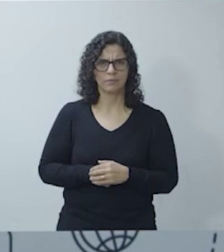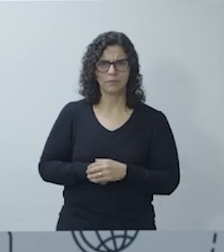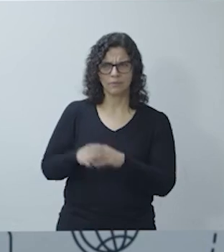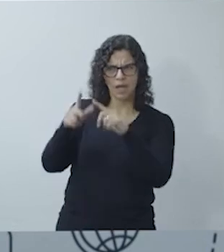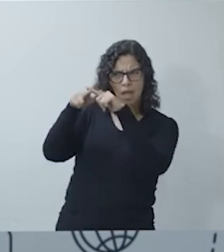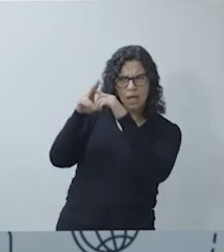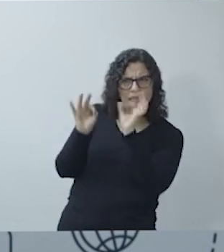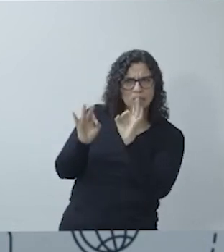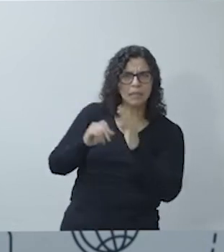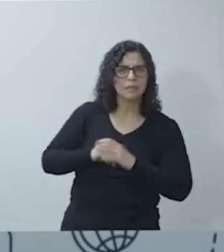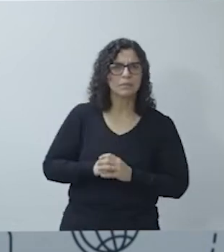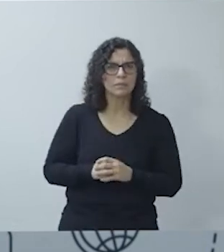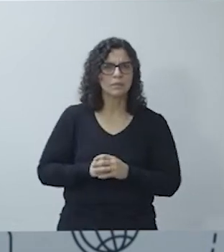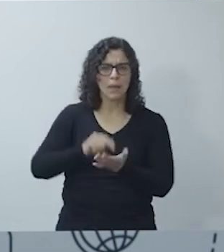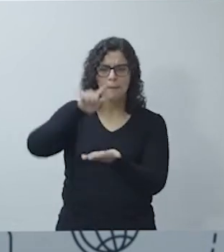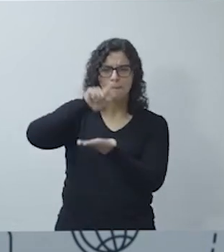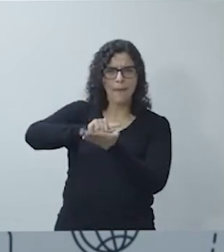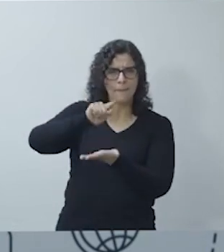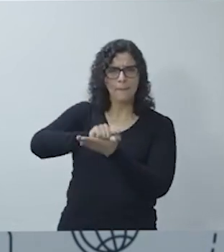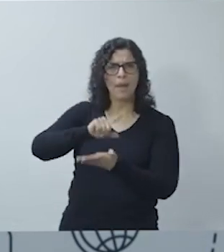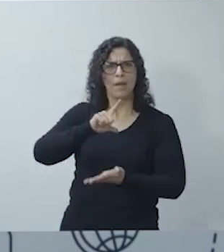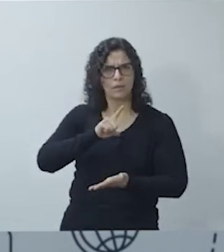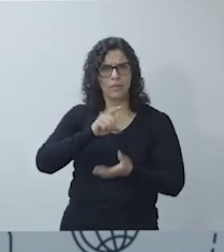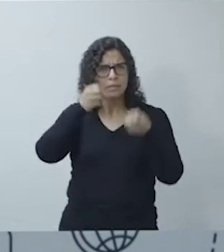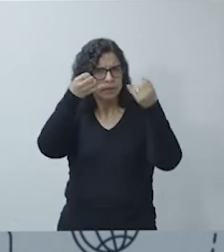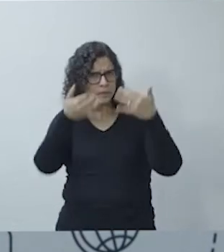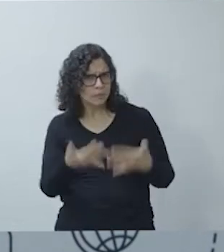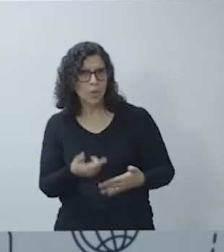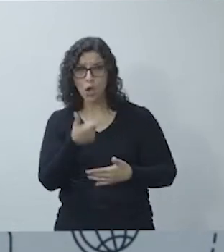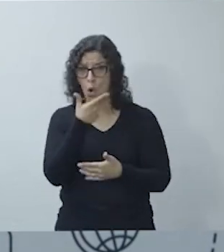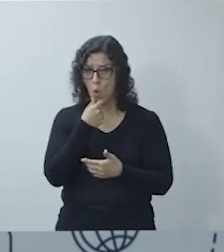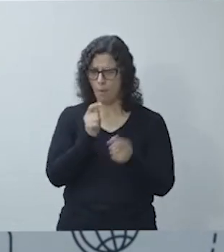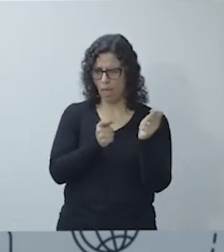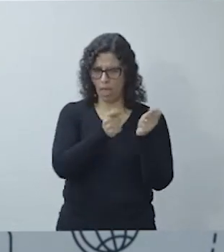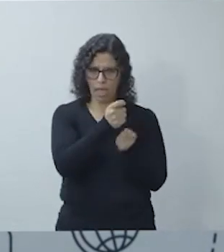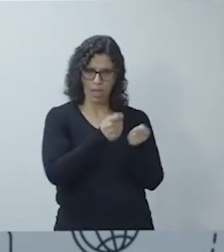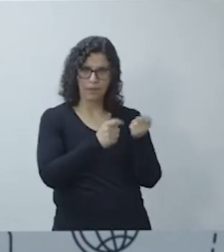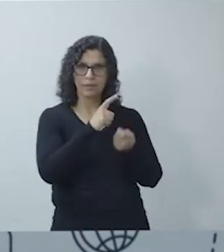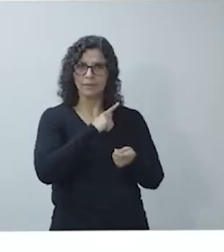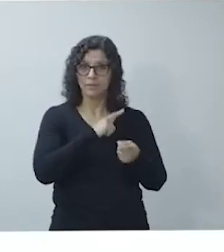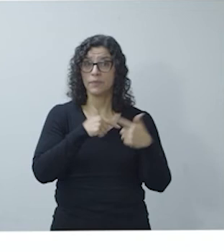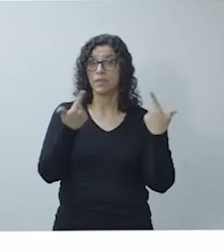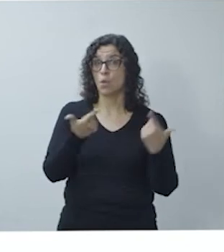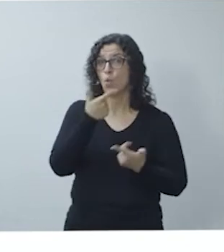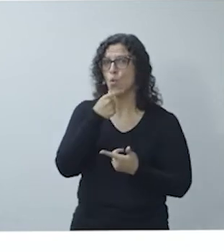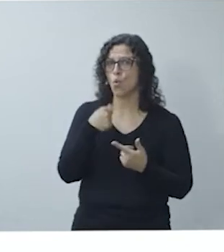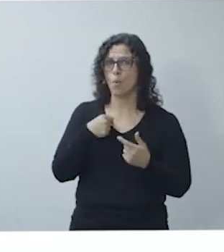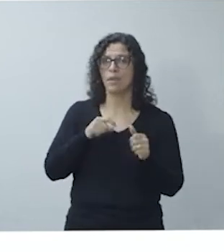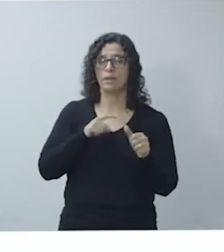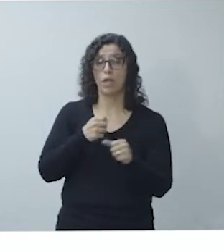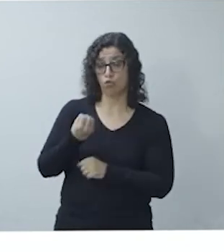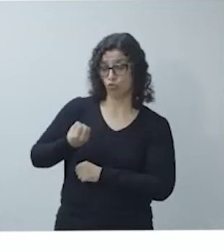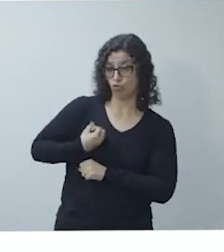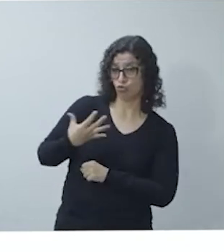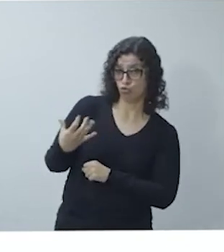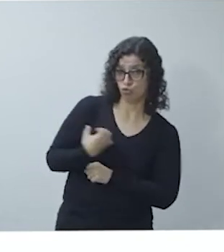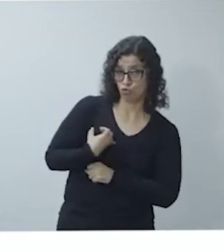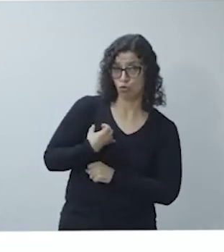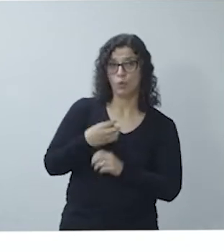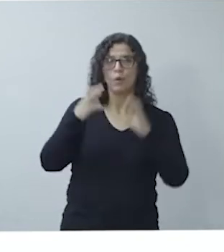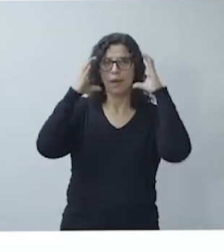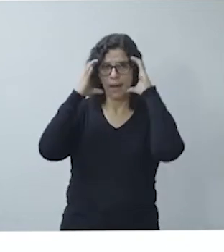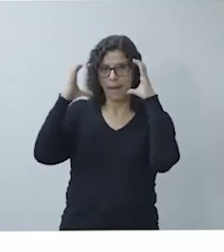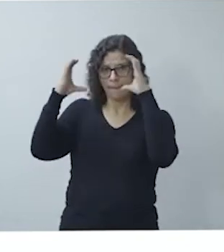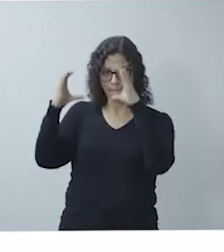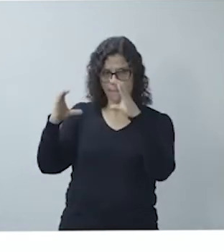Regula? É de papelão, explicou o honesto negociante. Antenor recebeu o número de sua